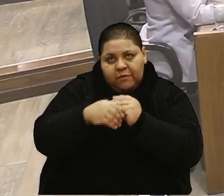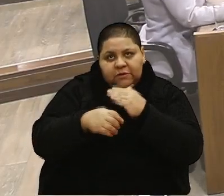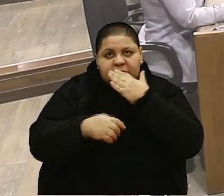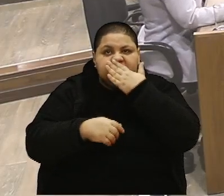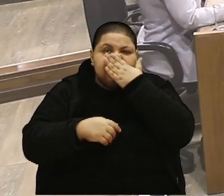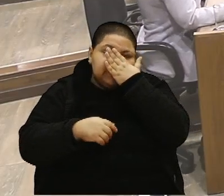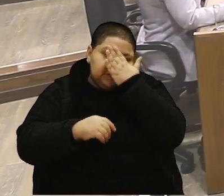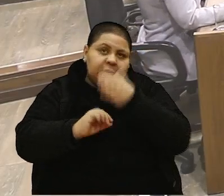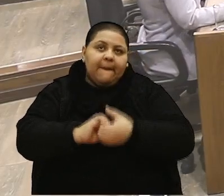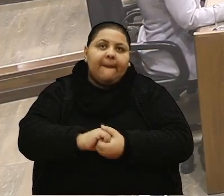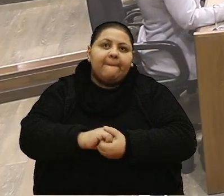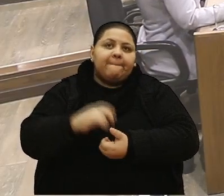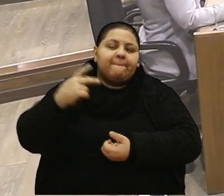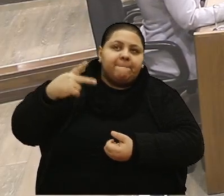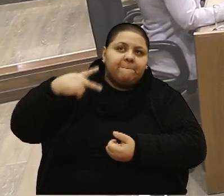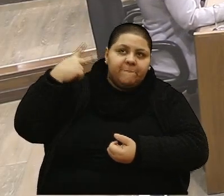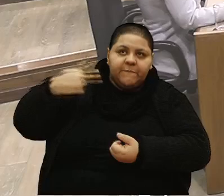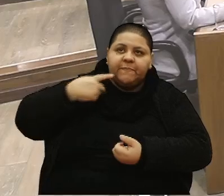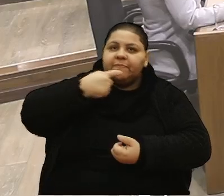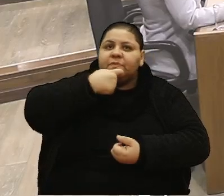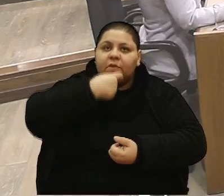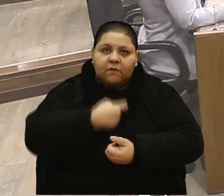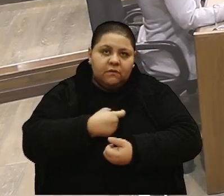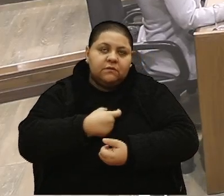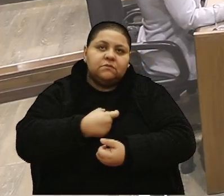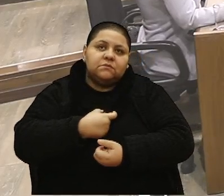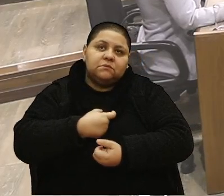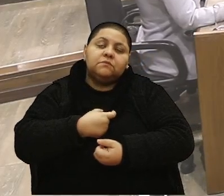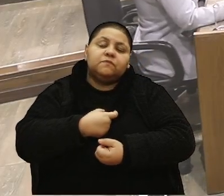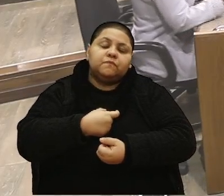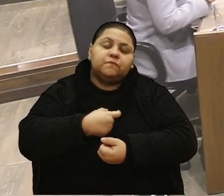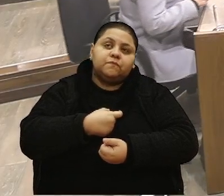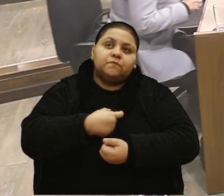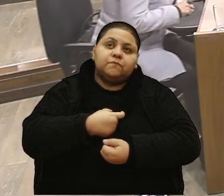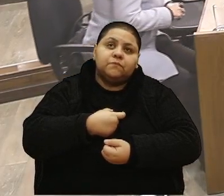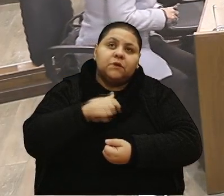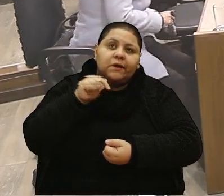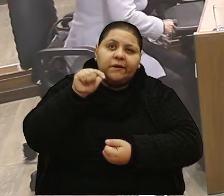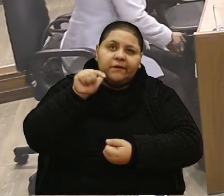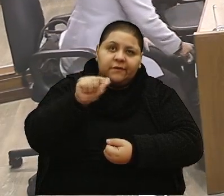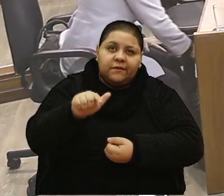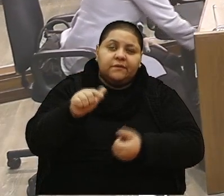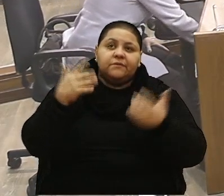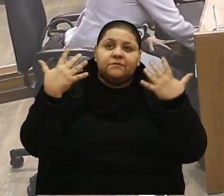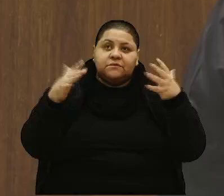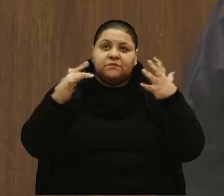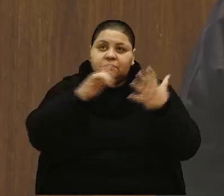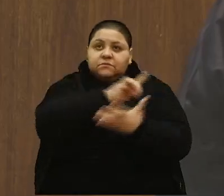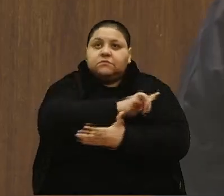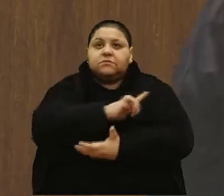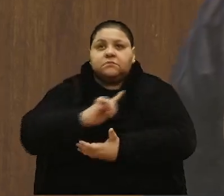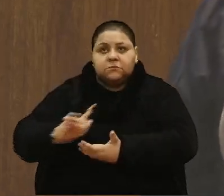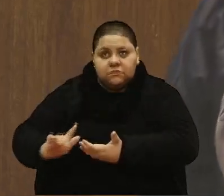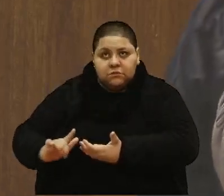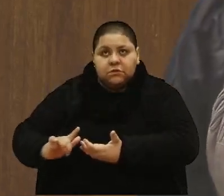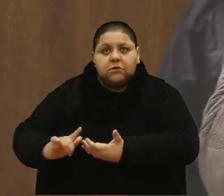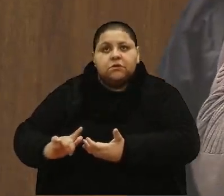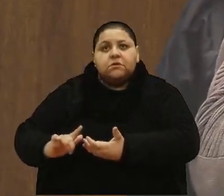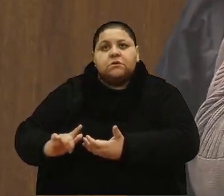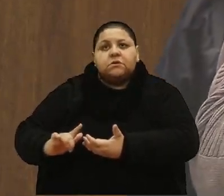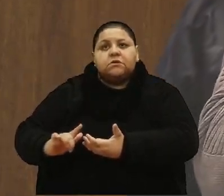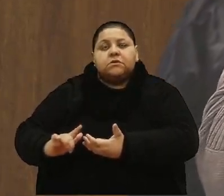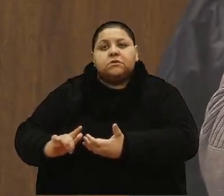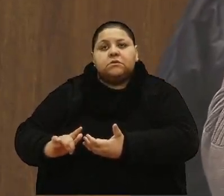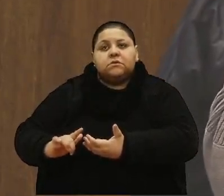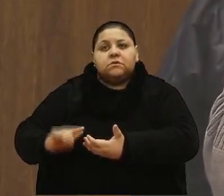imediato. Vereador Cristiano, eu quero aí, em sua pessoa, quero parabenizar o governo por trazer